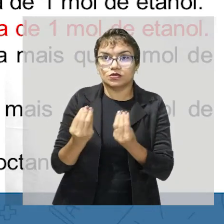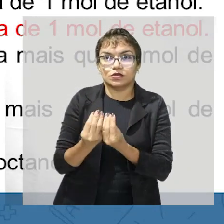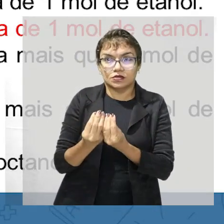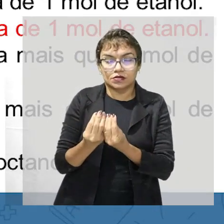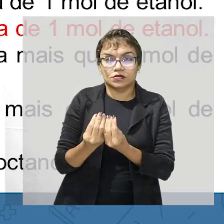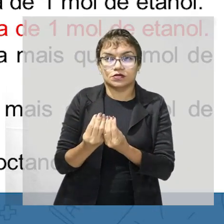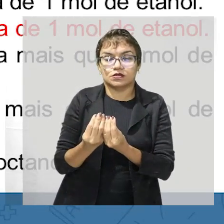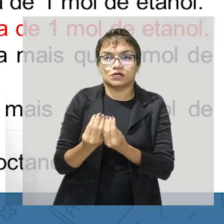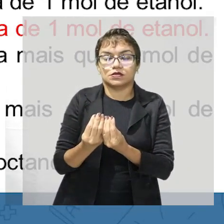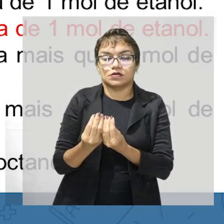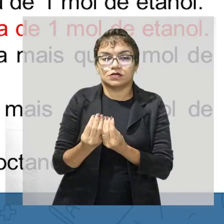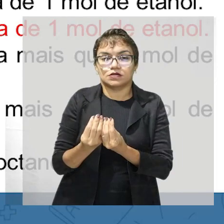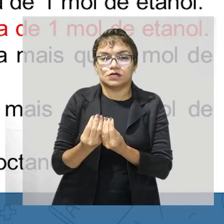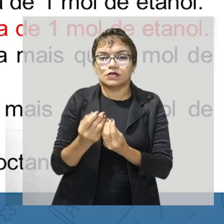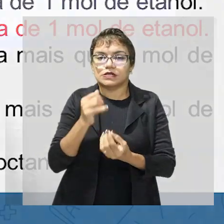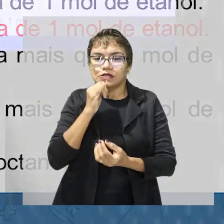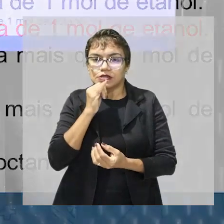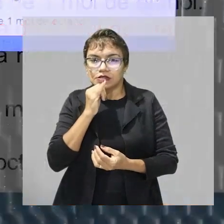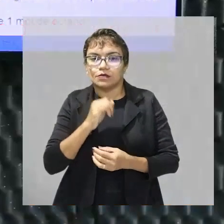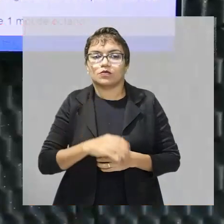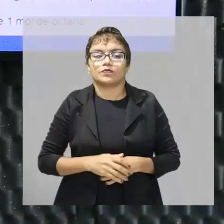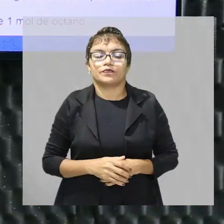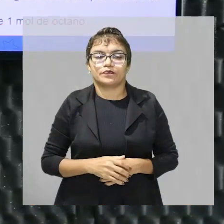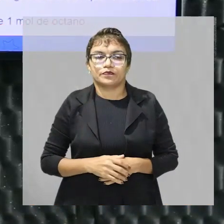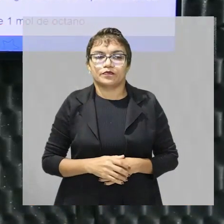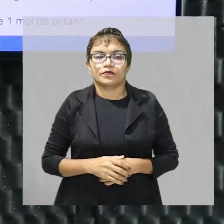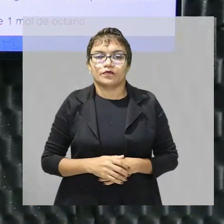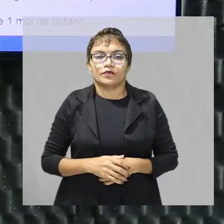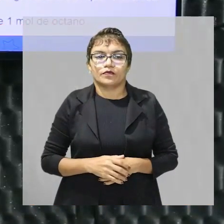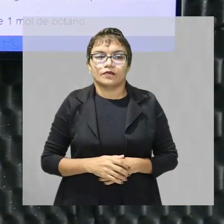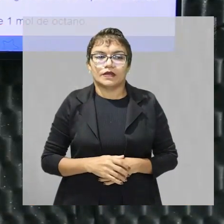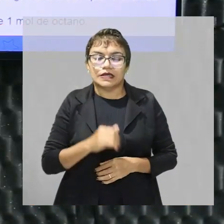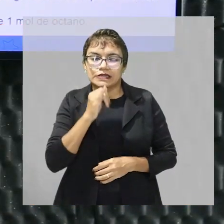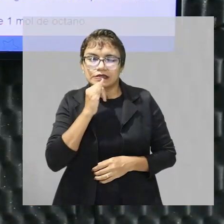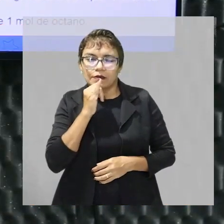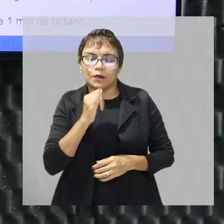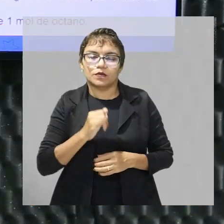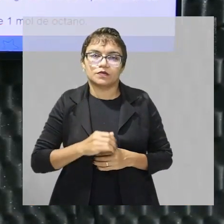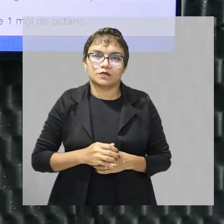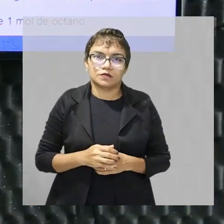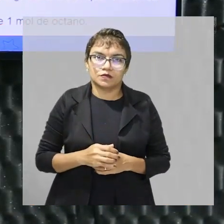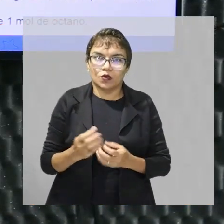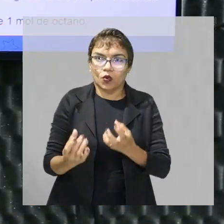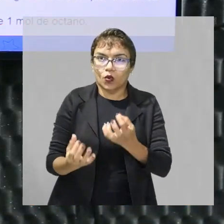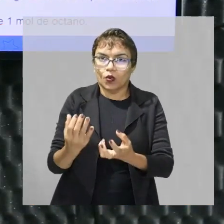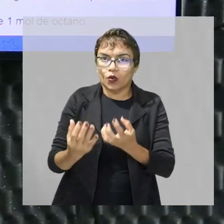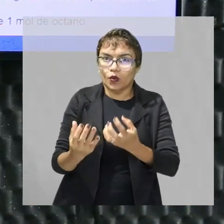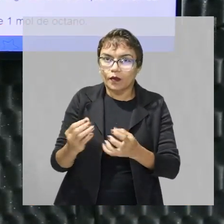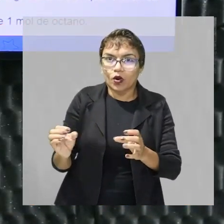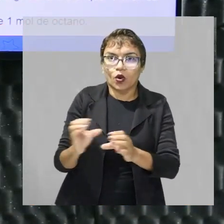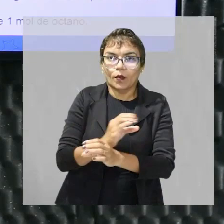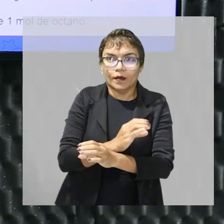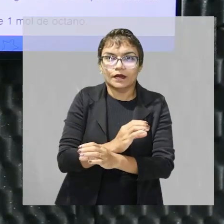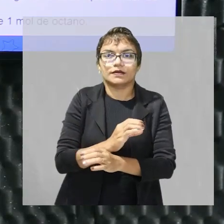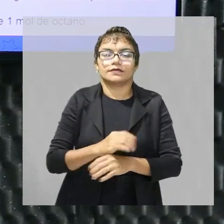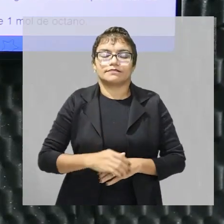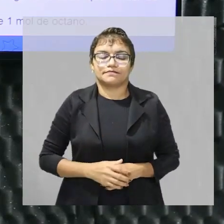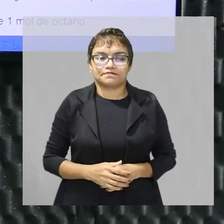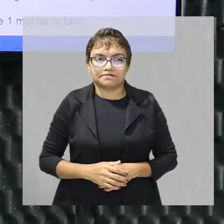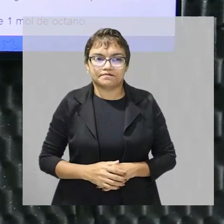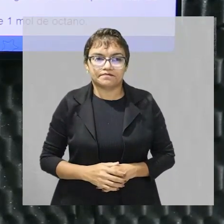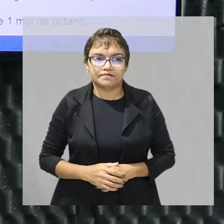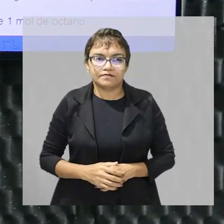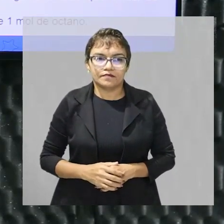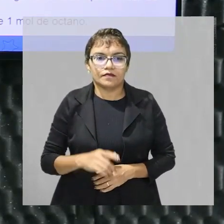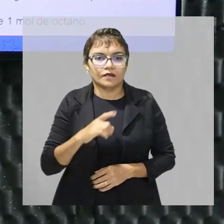e água, especialmente quando a questão fala de queima completa, combustão completa,